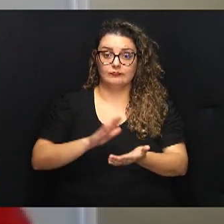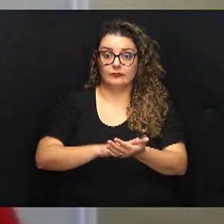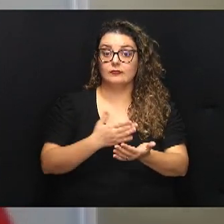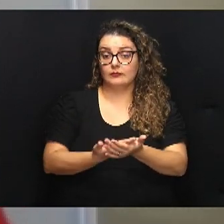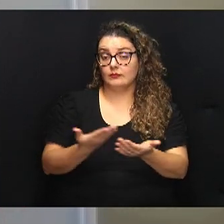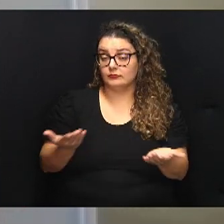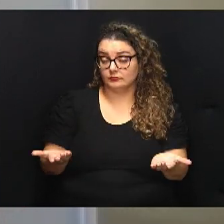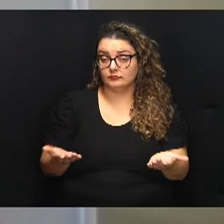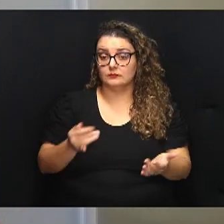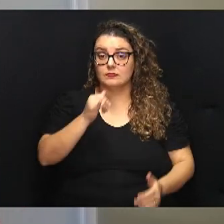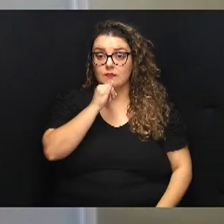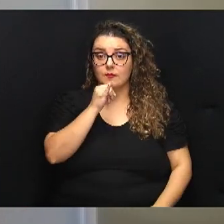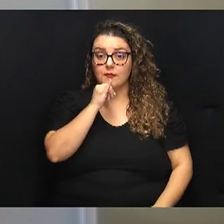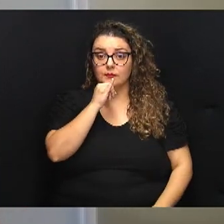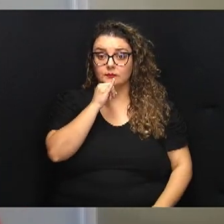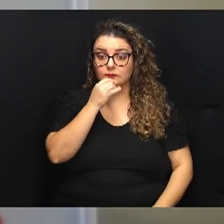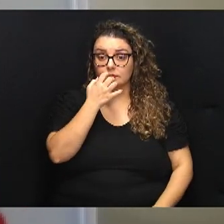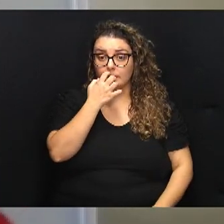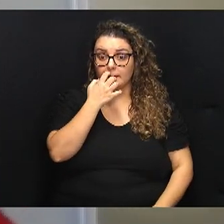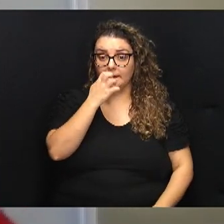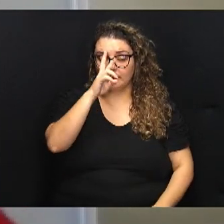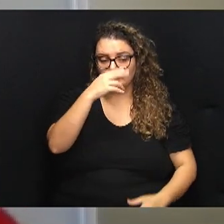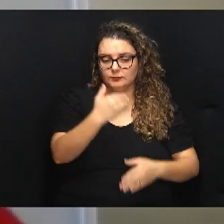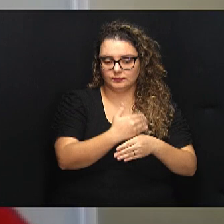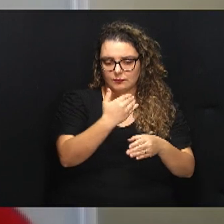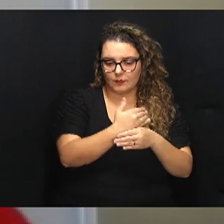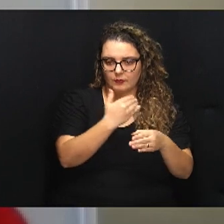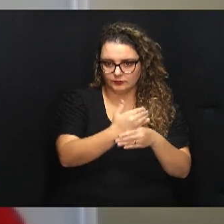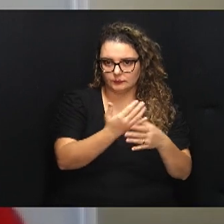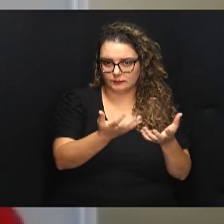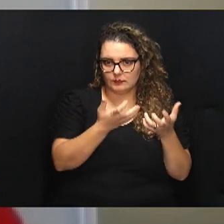interpretações. Por exemplo, um empreendedor que tenha